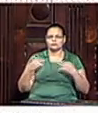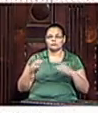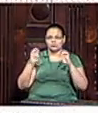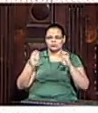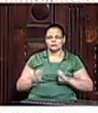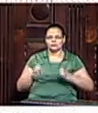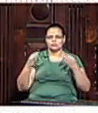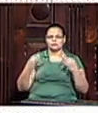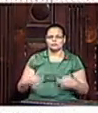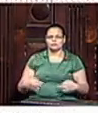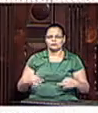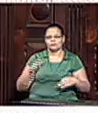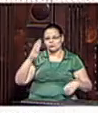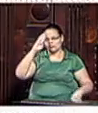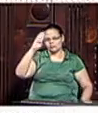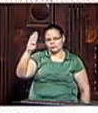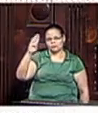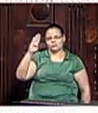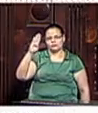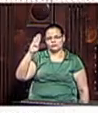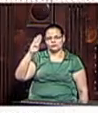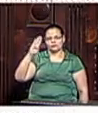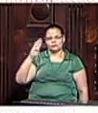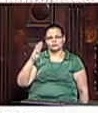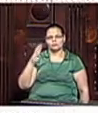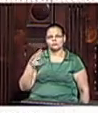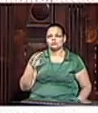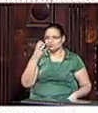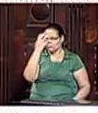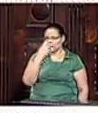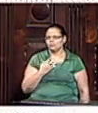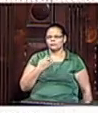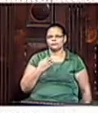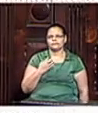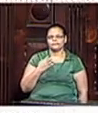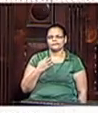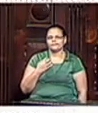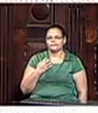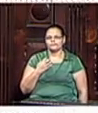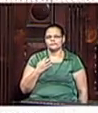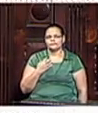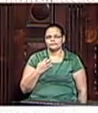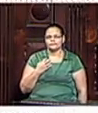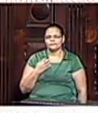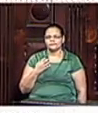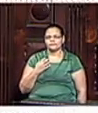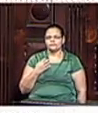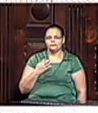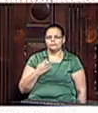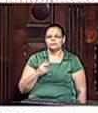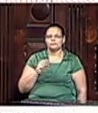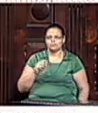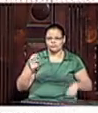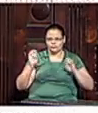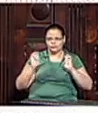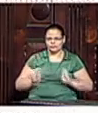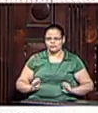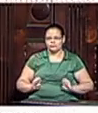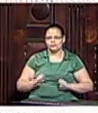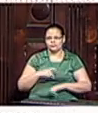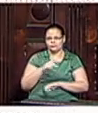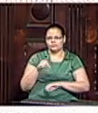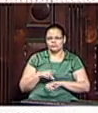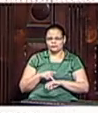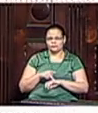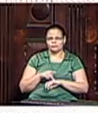seu compromisso, principalmente com a seriedade e a questão ética nesse país.